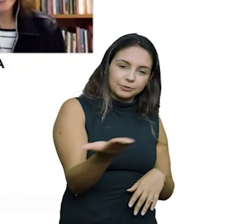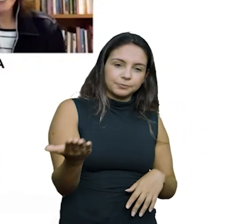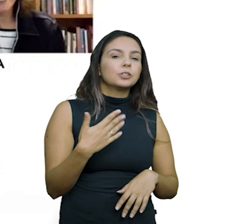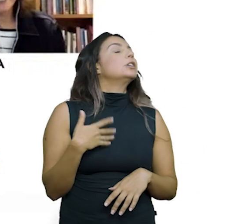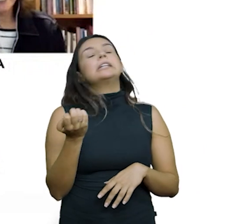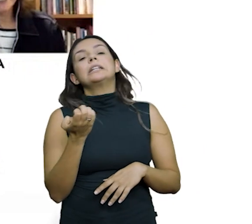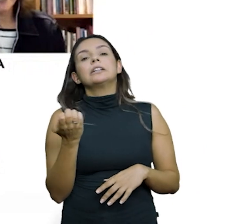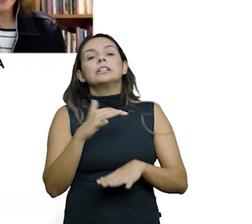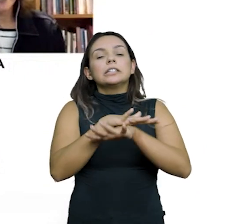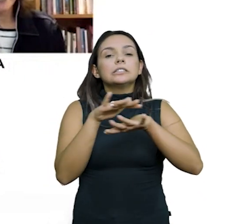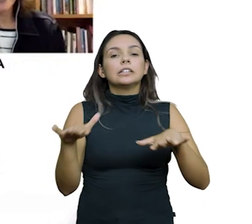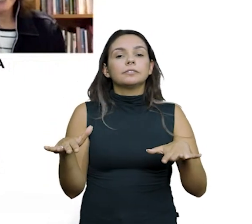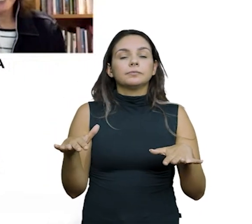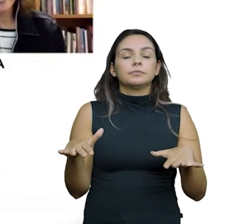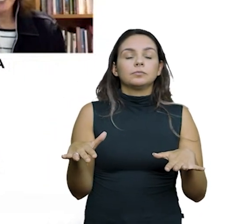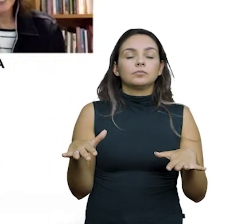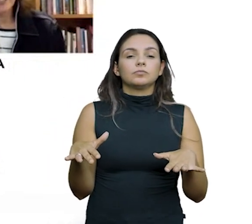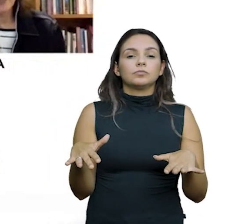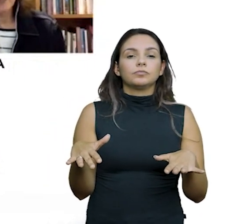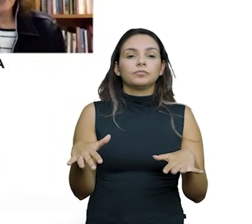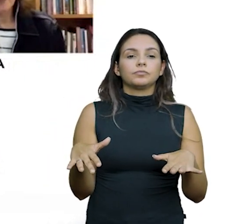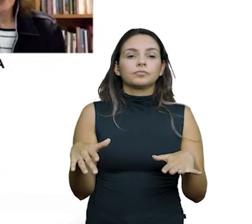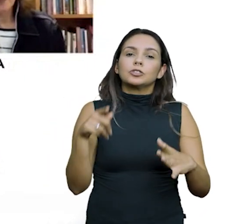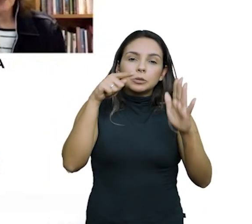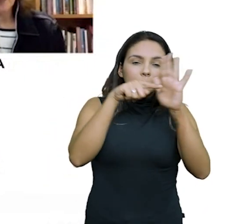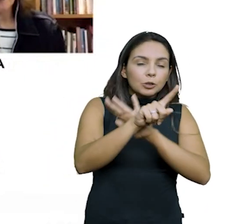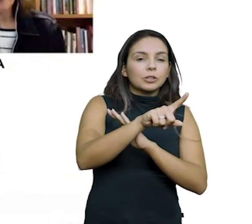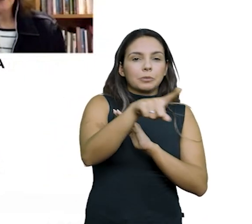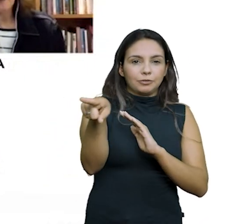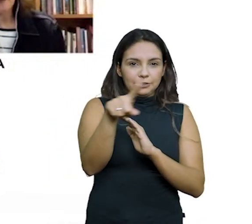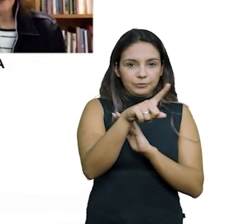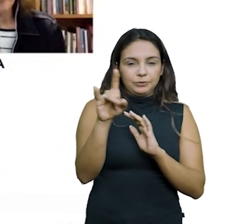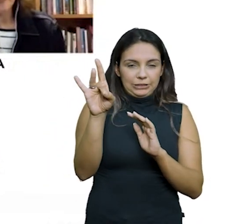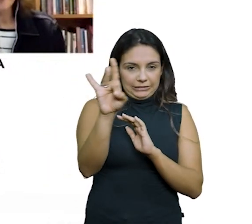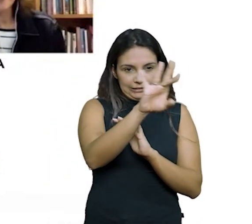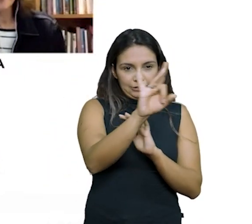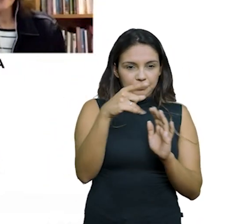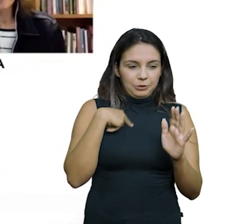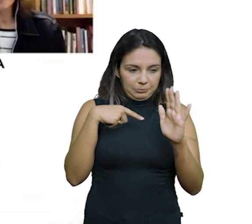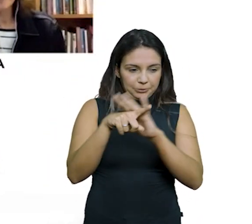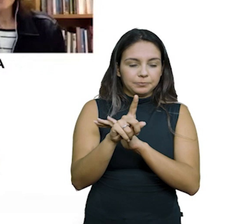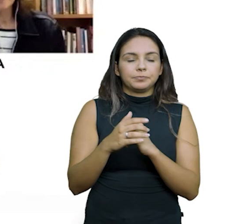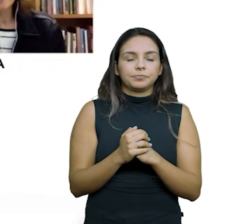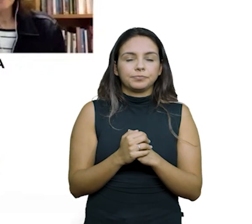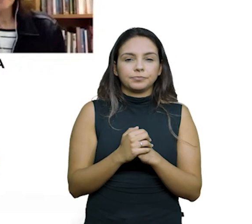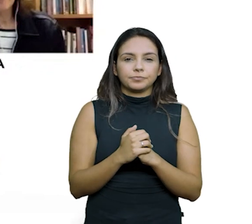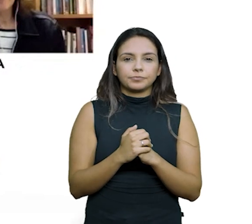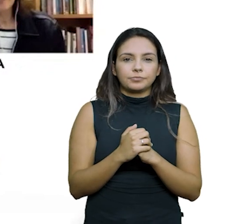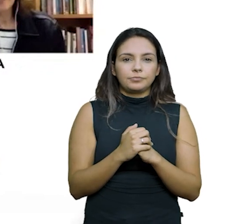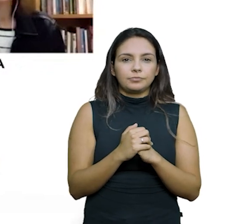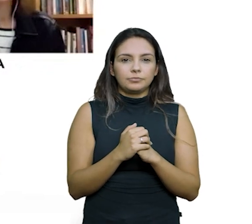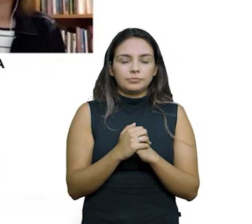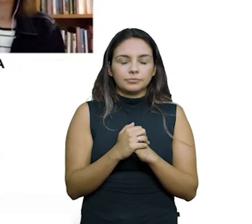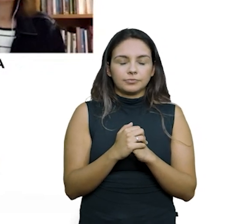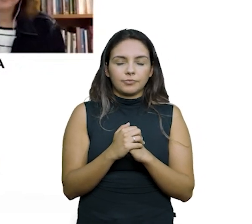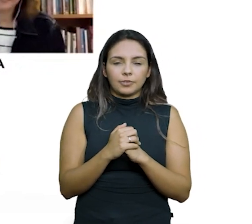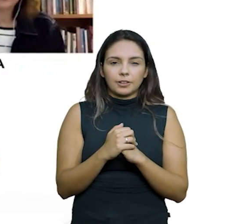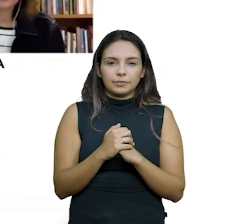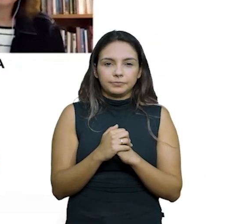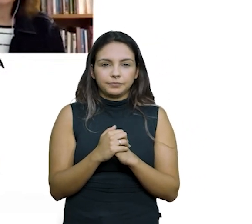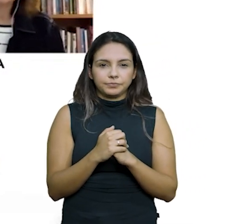obrigado. Eu queria encerrar esse programa maravilhoso fazendo uma pequena pergunta para cada um de vocês dois. Eu também, como